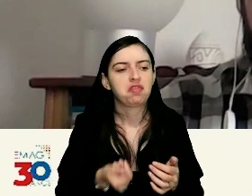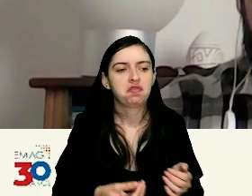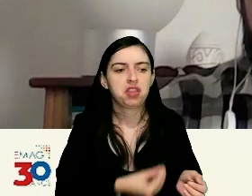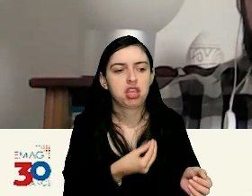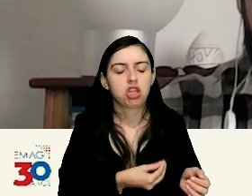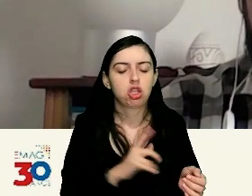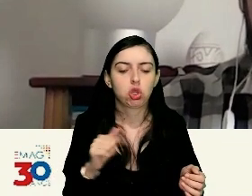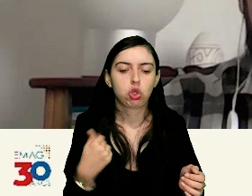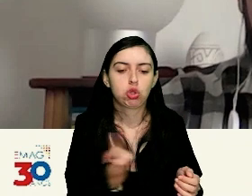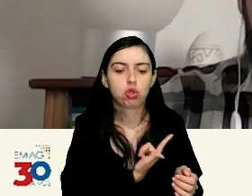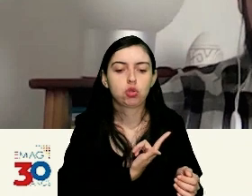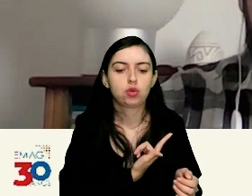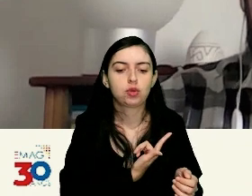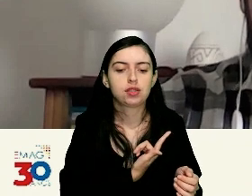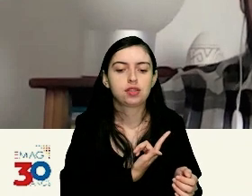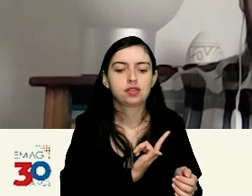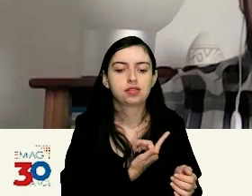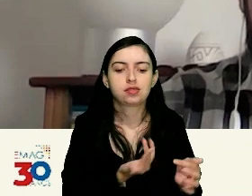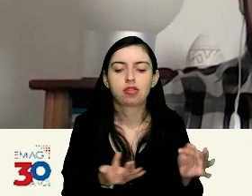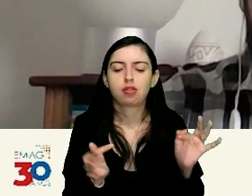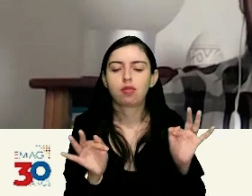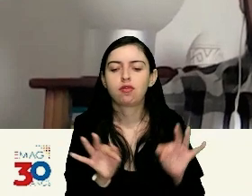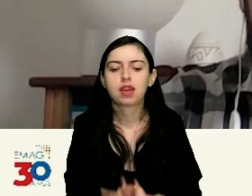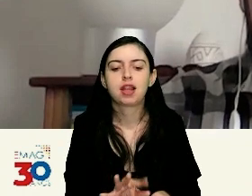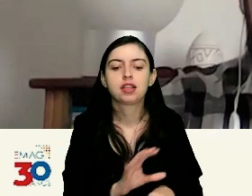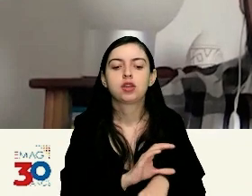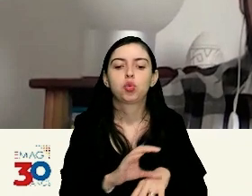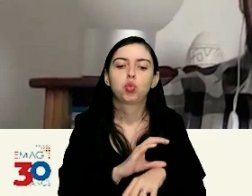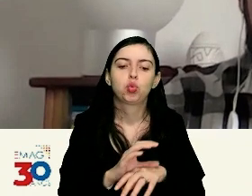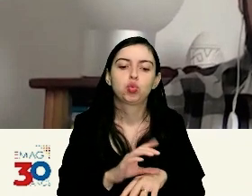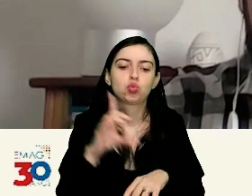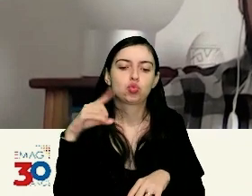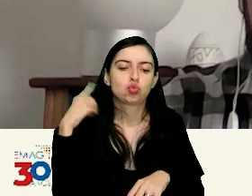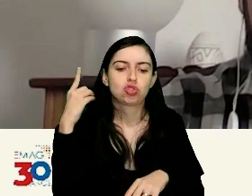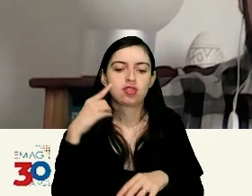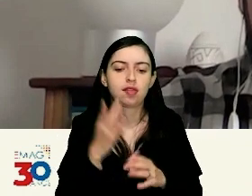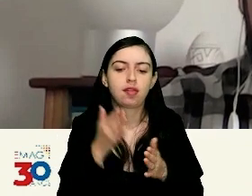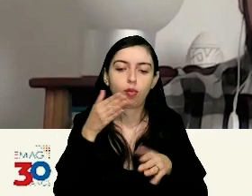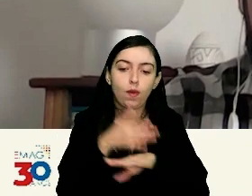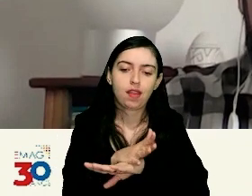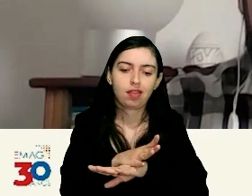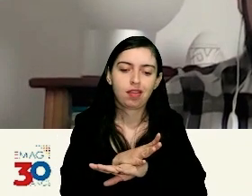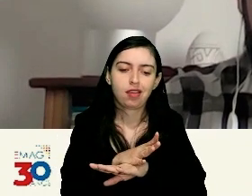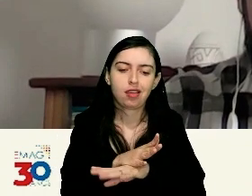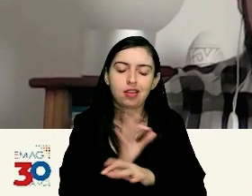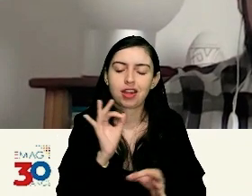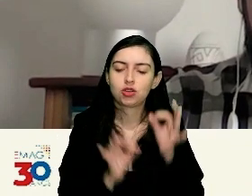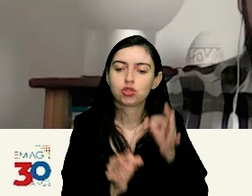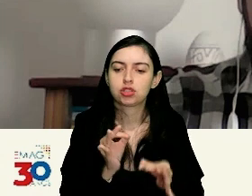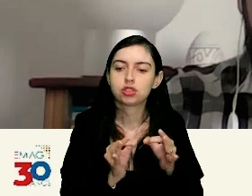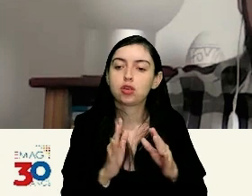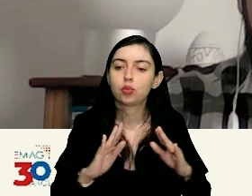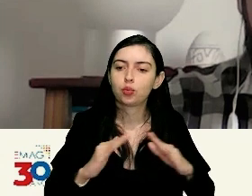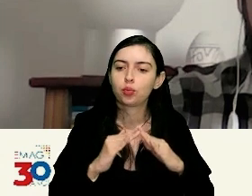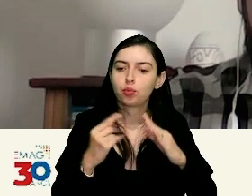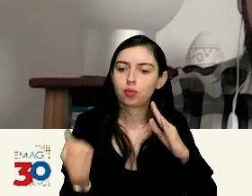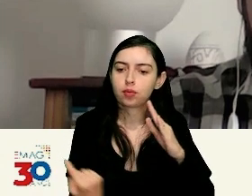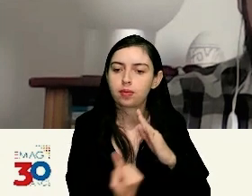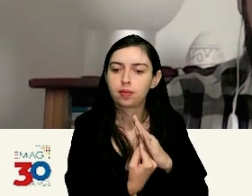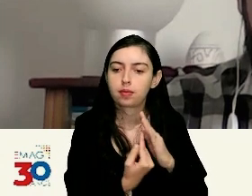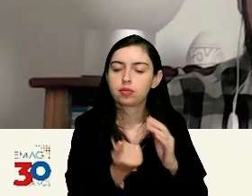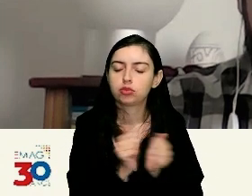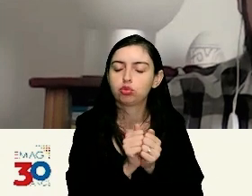eu terminei o meu curso de Direito, eu entrei na Justiça e eu fui morar junto com a Marisa,